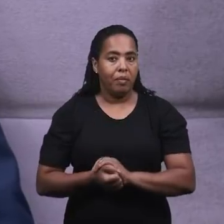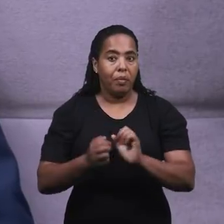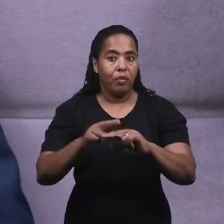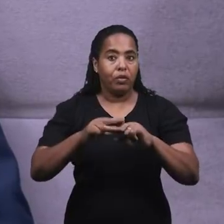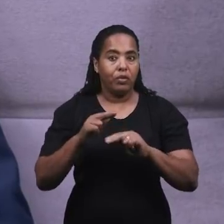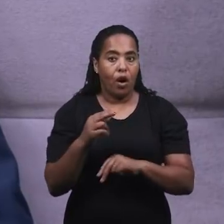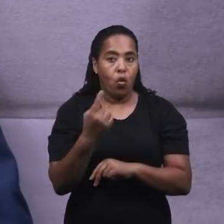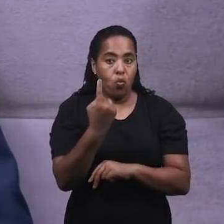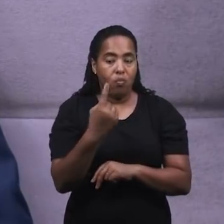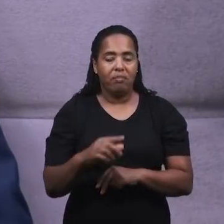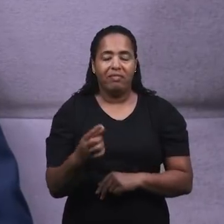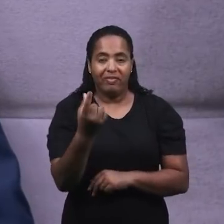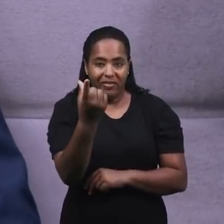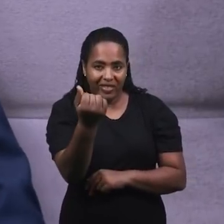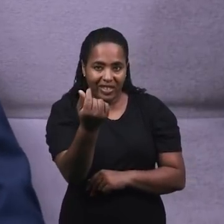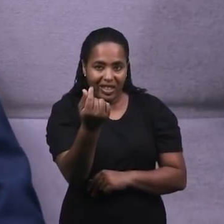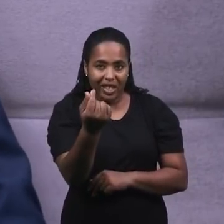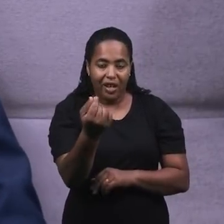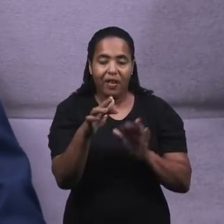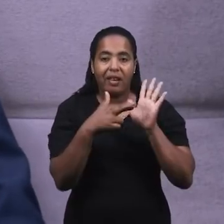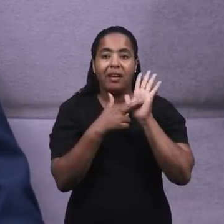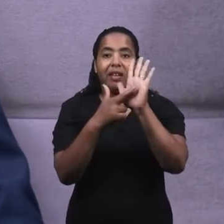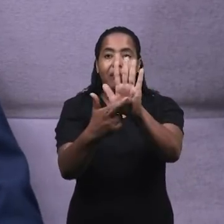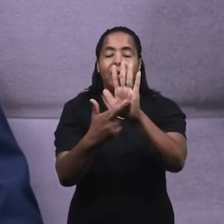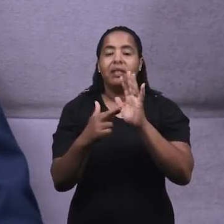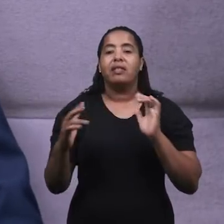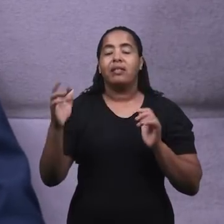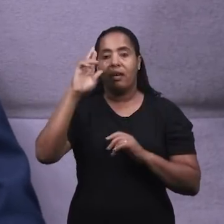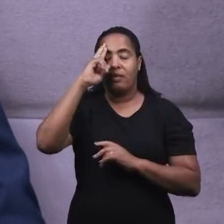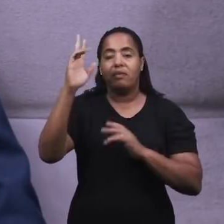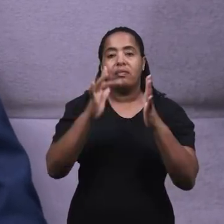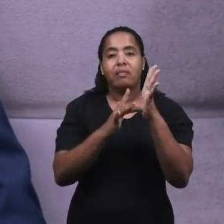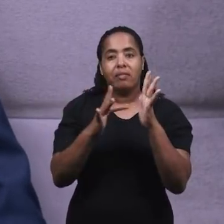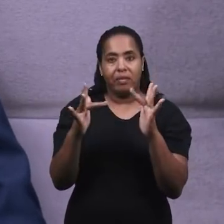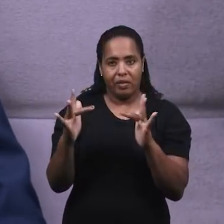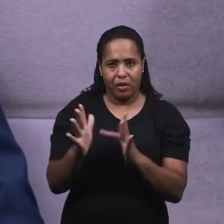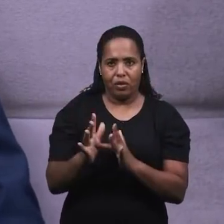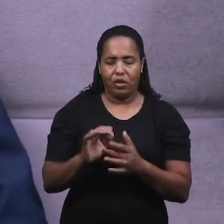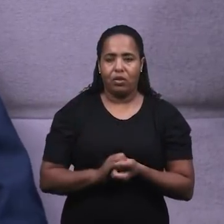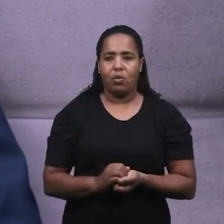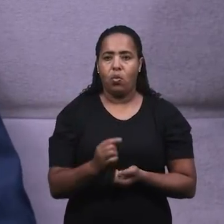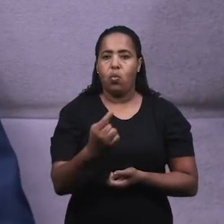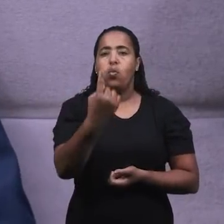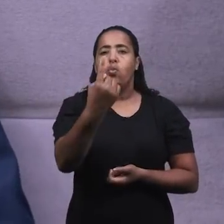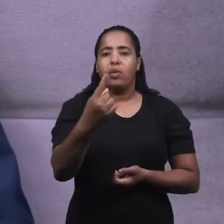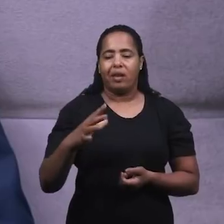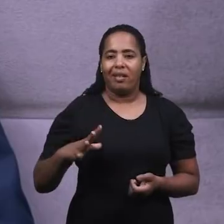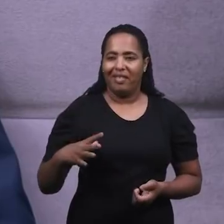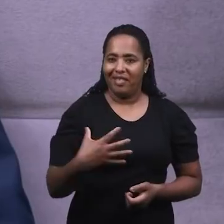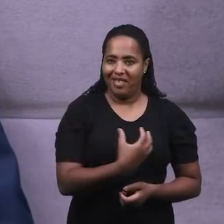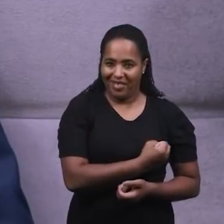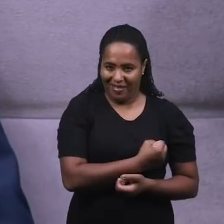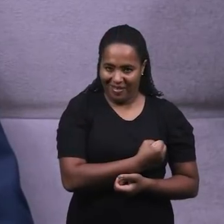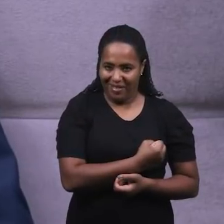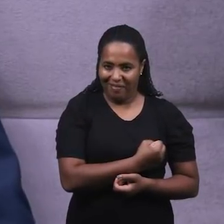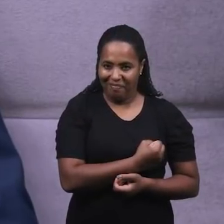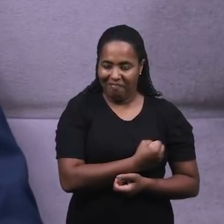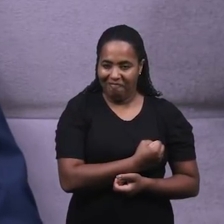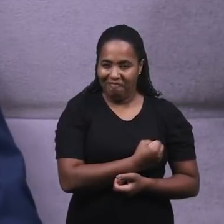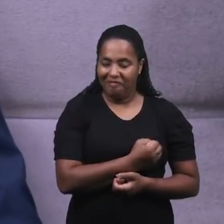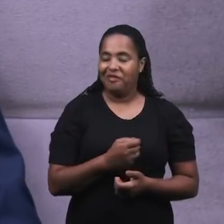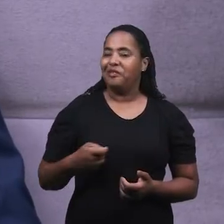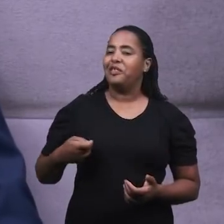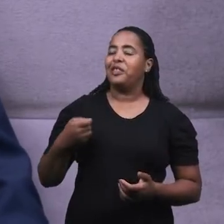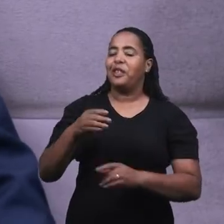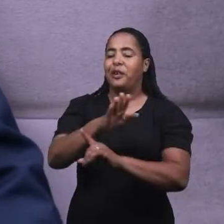era a figura do Senhor Jesus no aspecto de uma única salvação. Amém. Aquele que